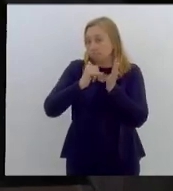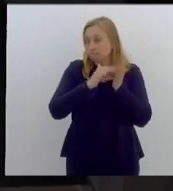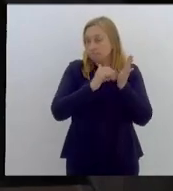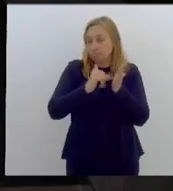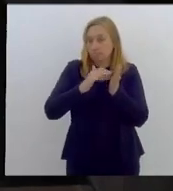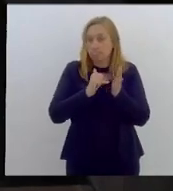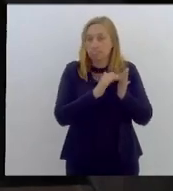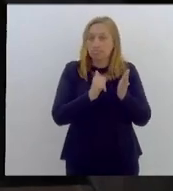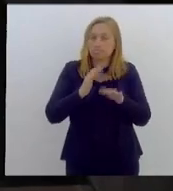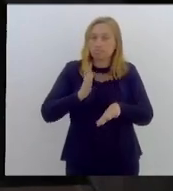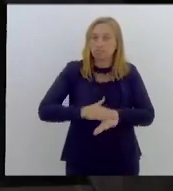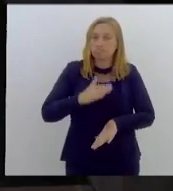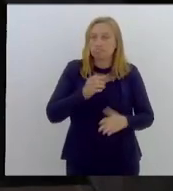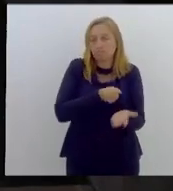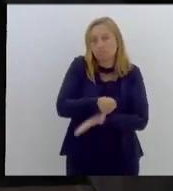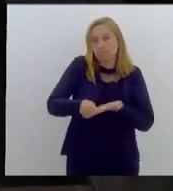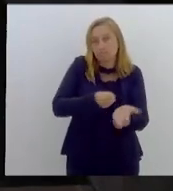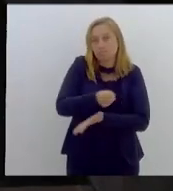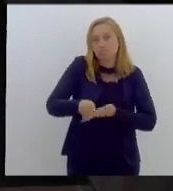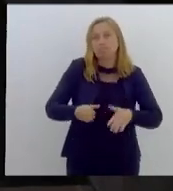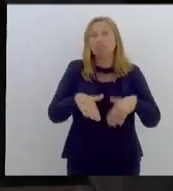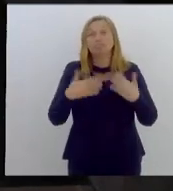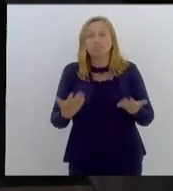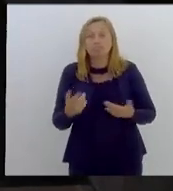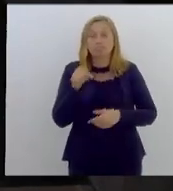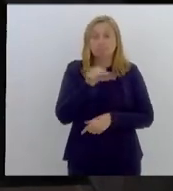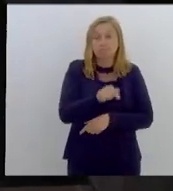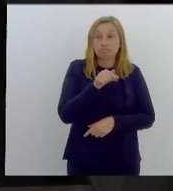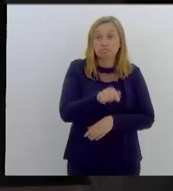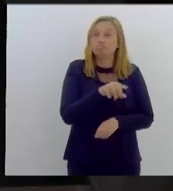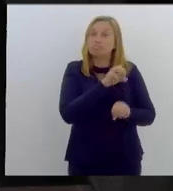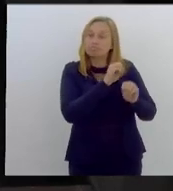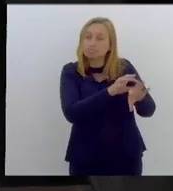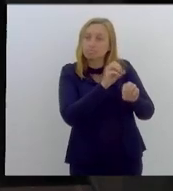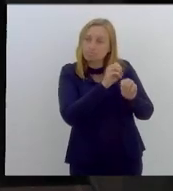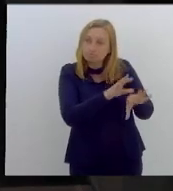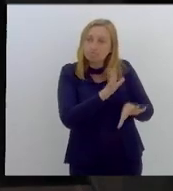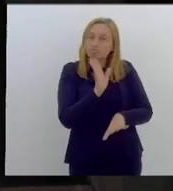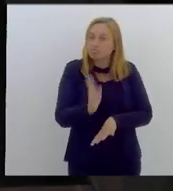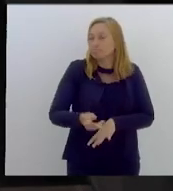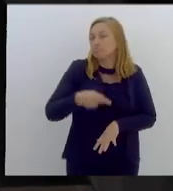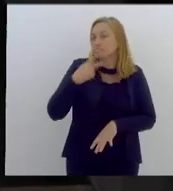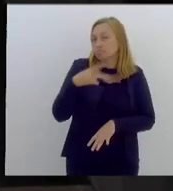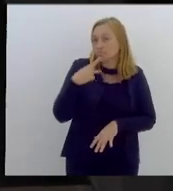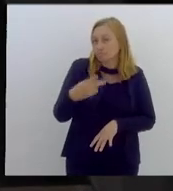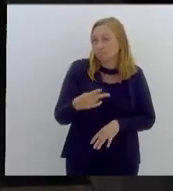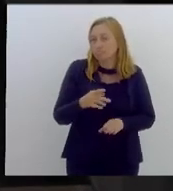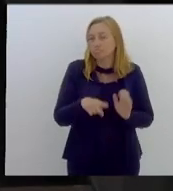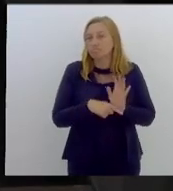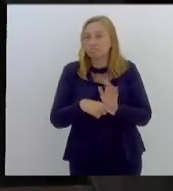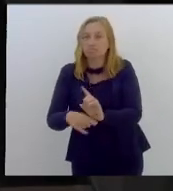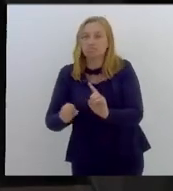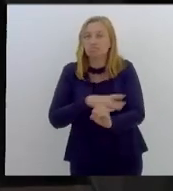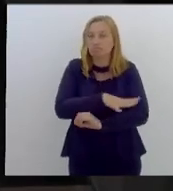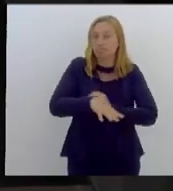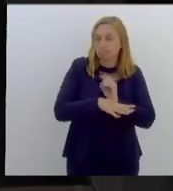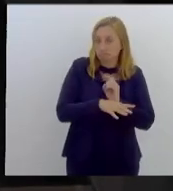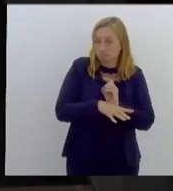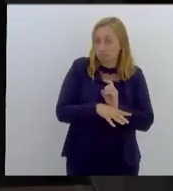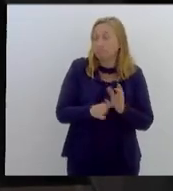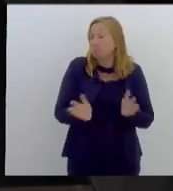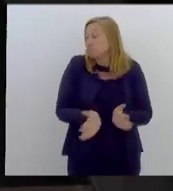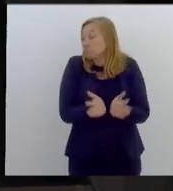do mais básico. Então é aqui educação, como eu já disse, assistência social diante